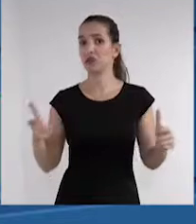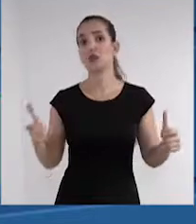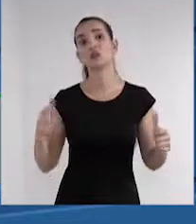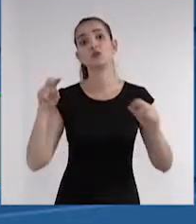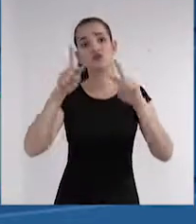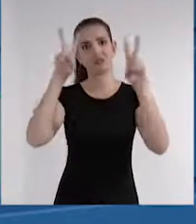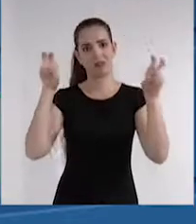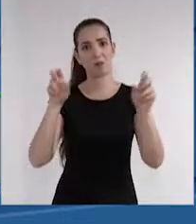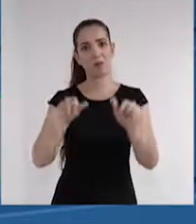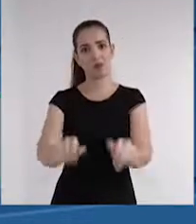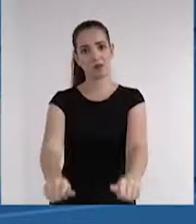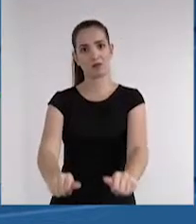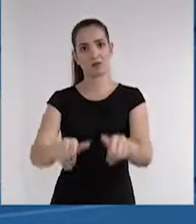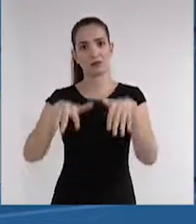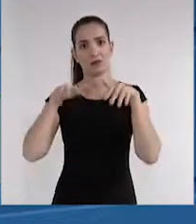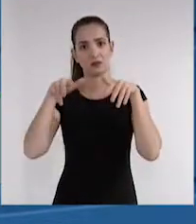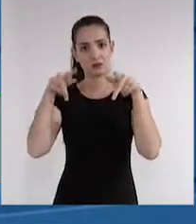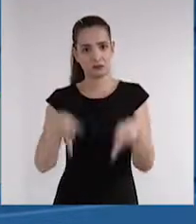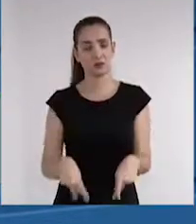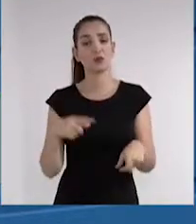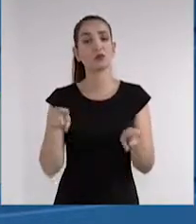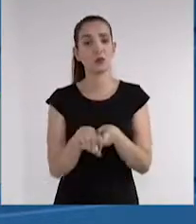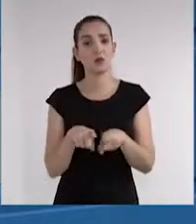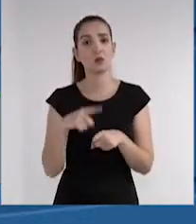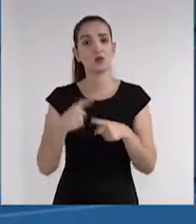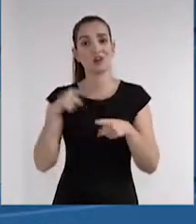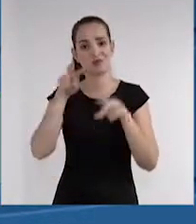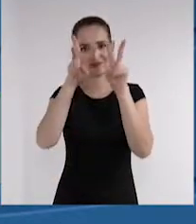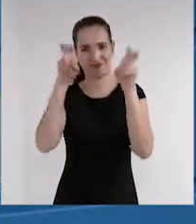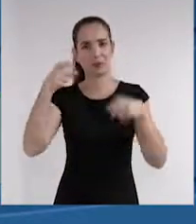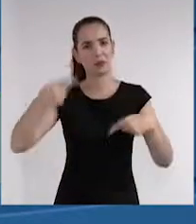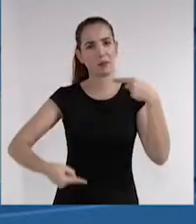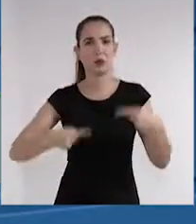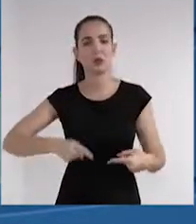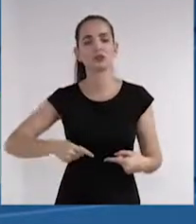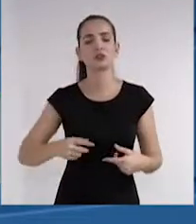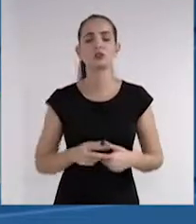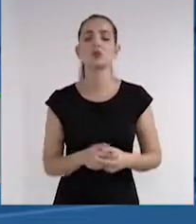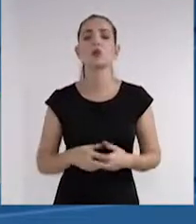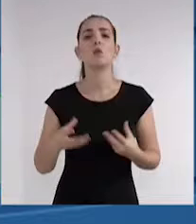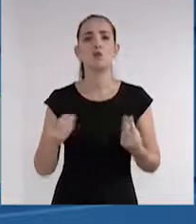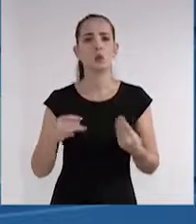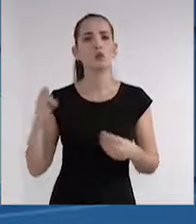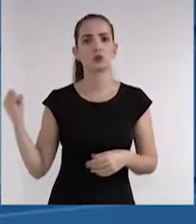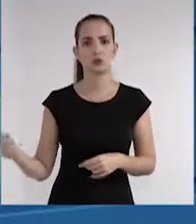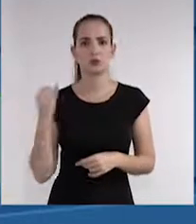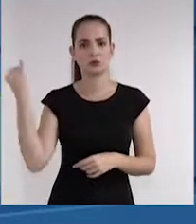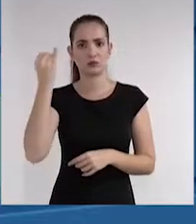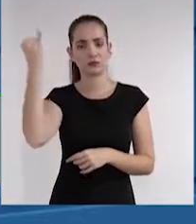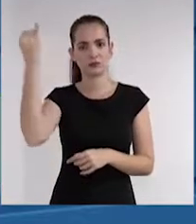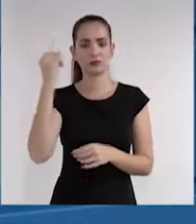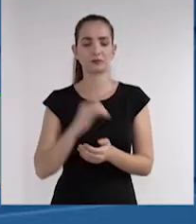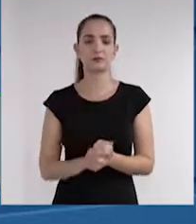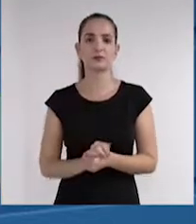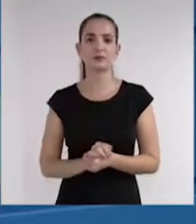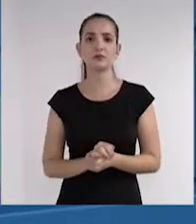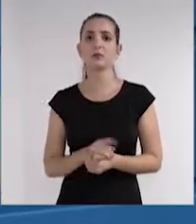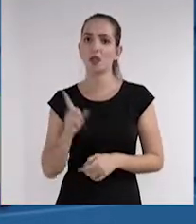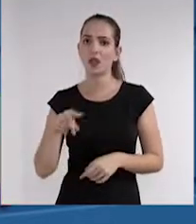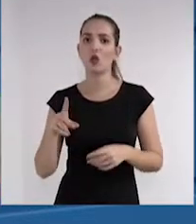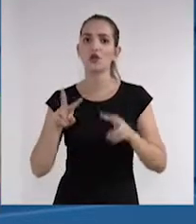questão da audiência pública. Até porque debate um tema extremamente palpitante, que é a questão